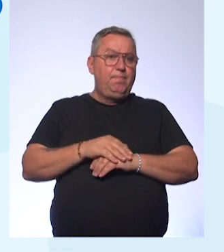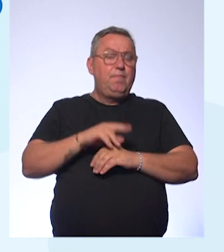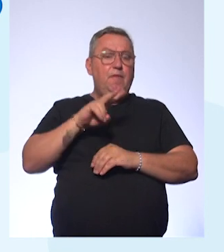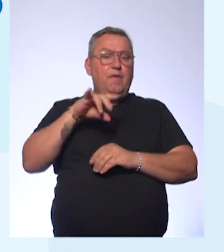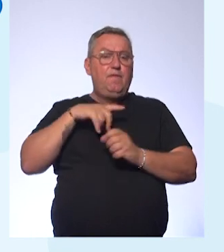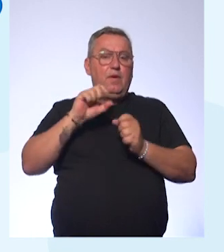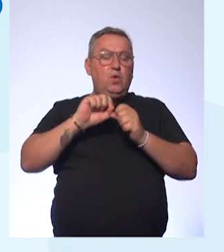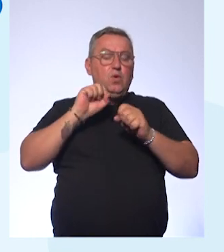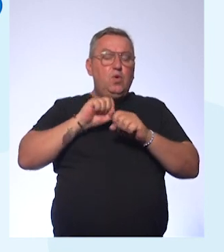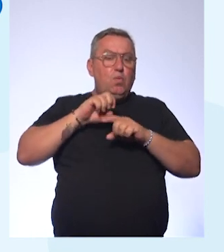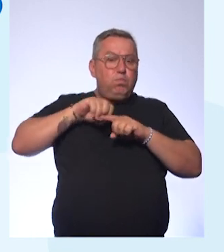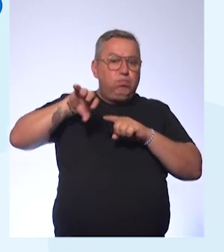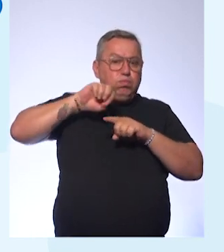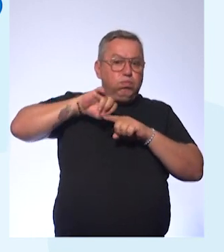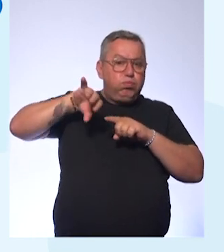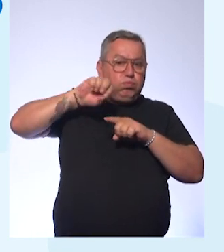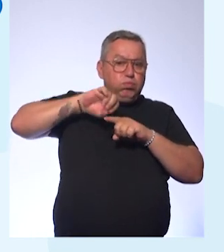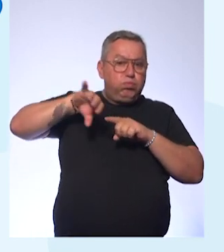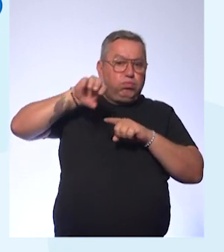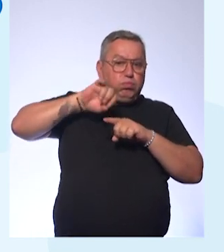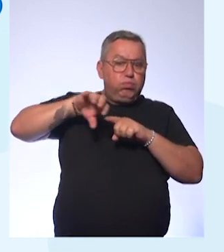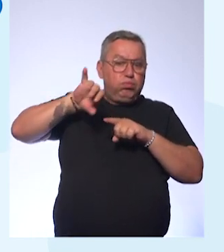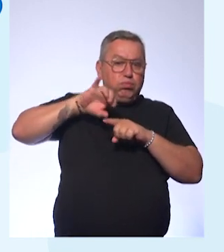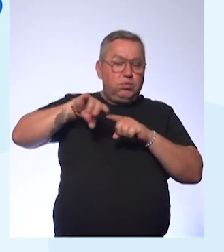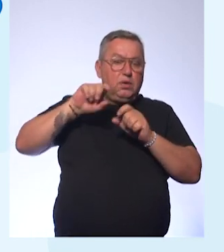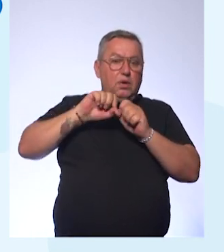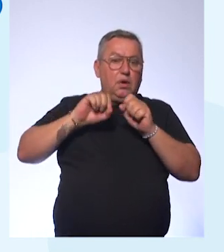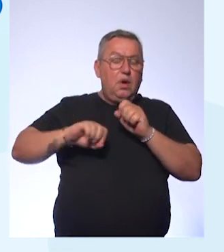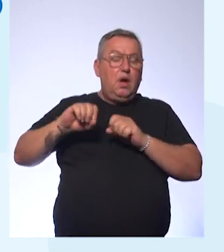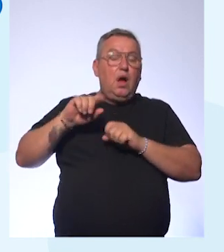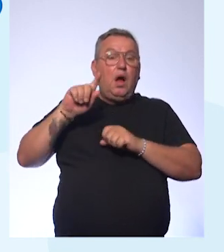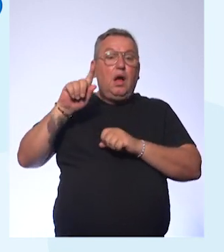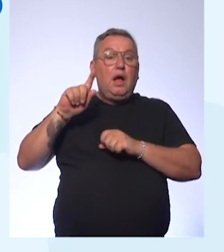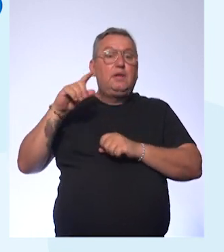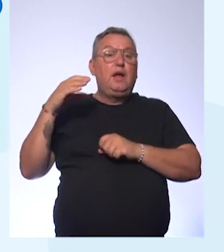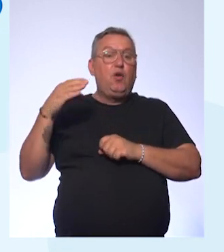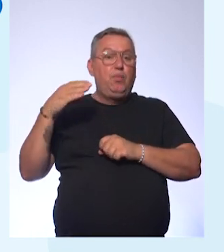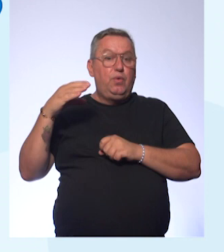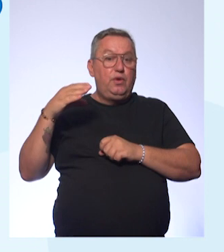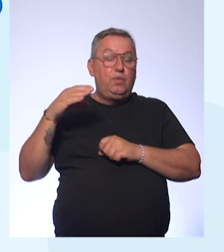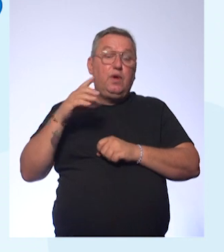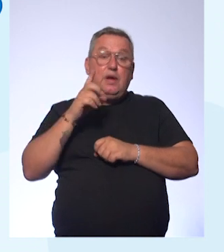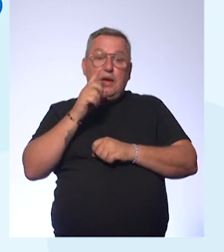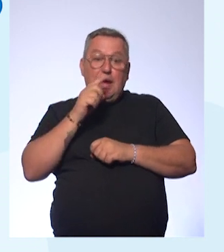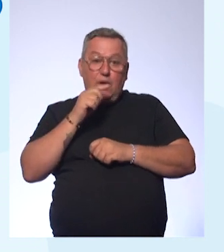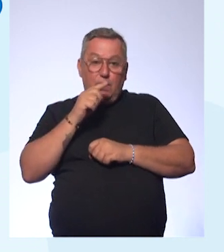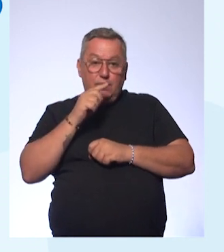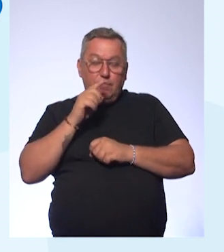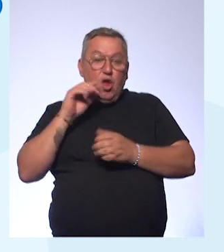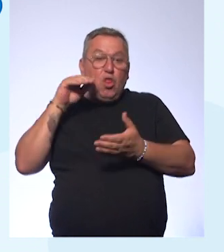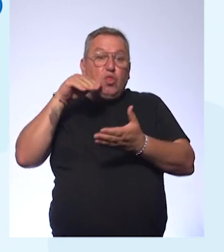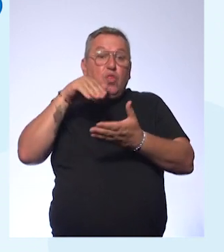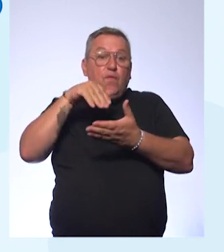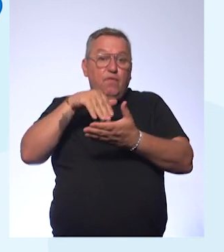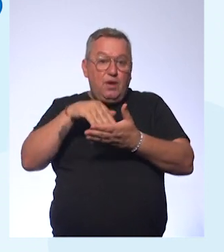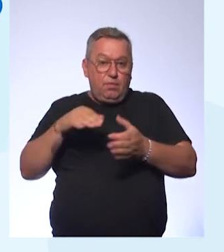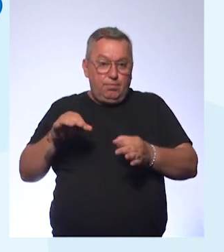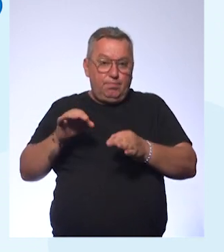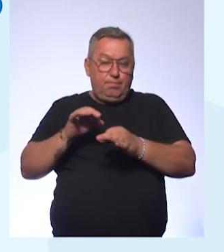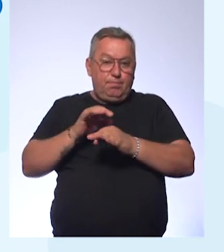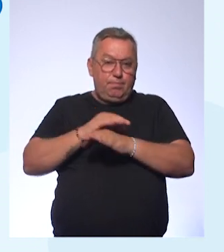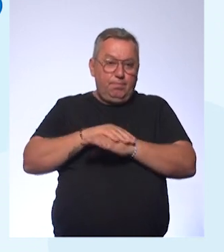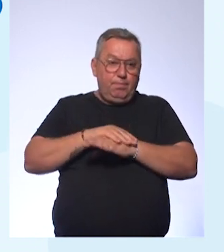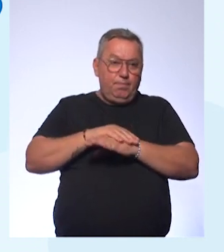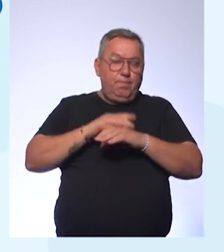vai queimar o etanol e vai produzir o gás carbônico e moléculas de água. No final do processo,